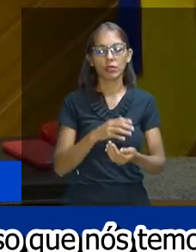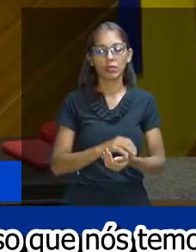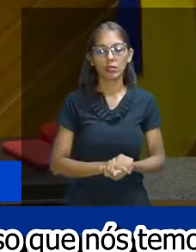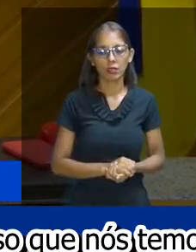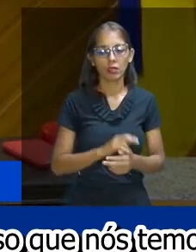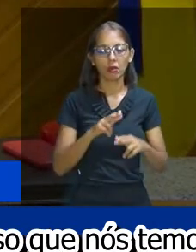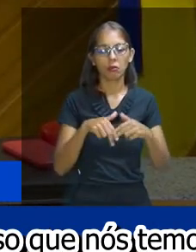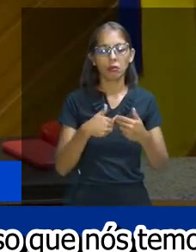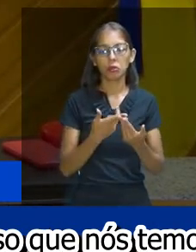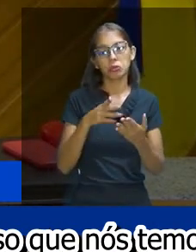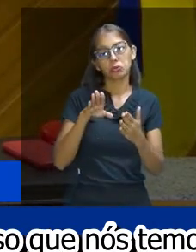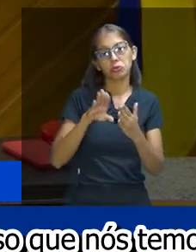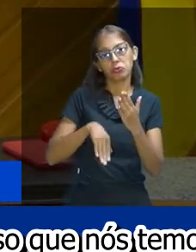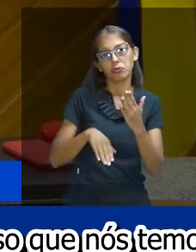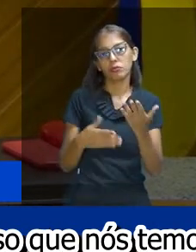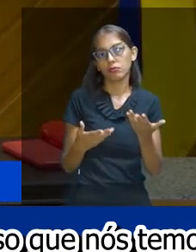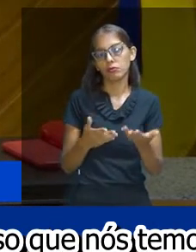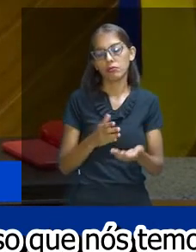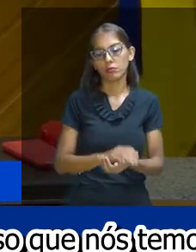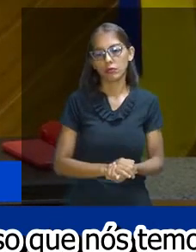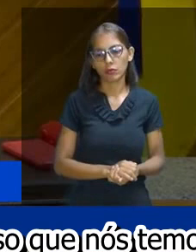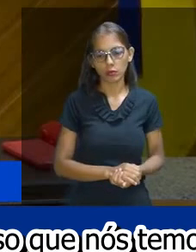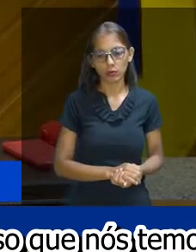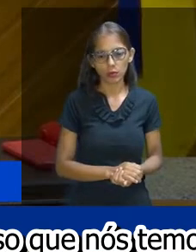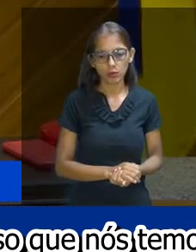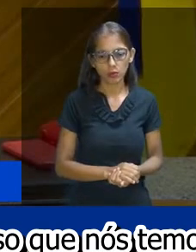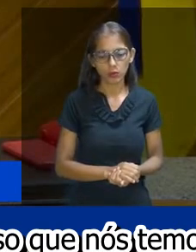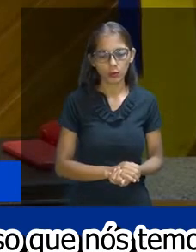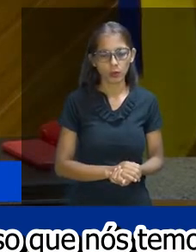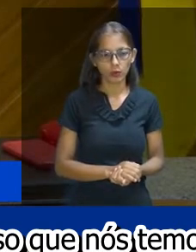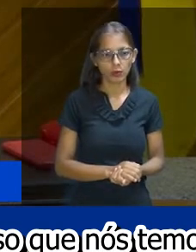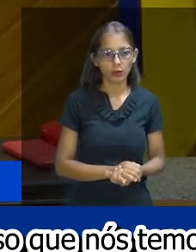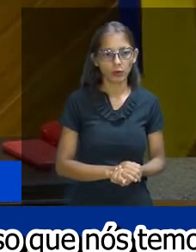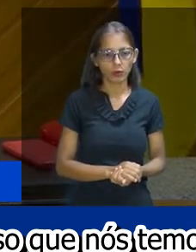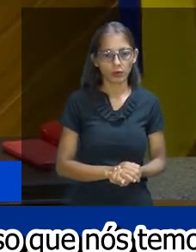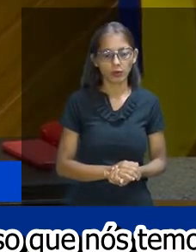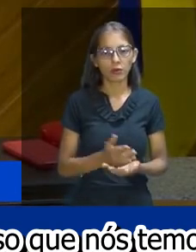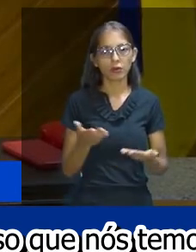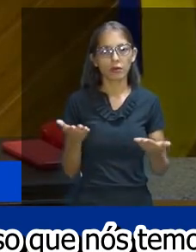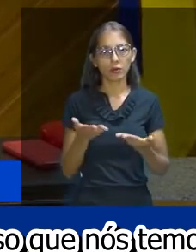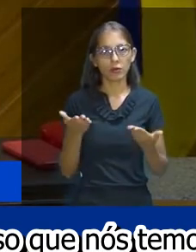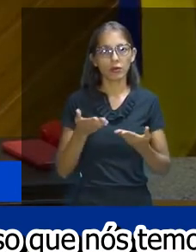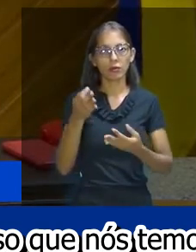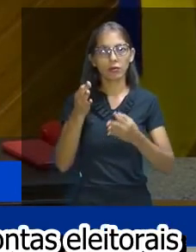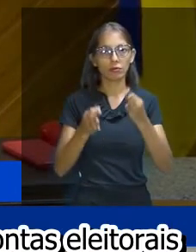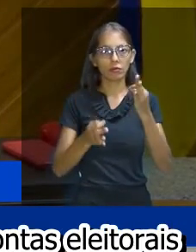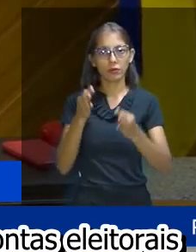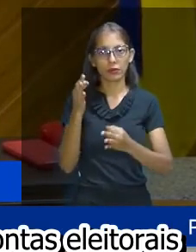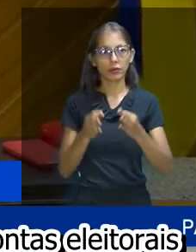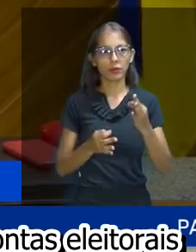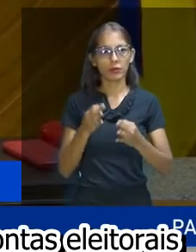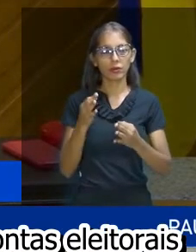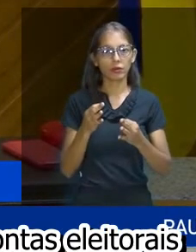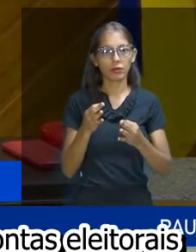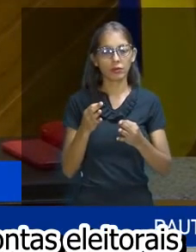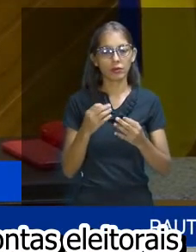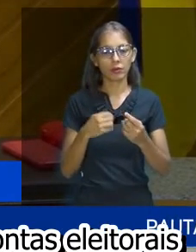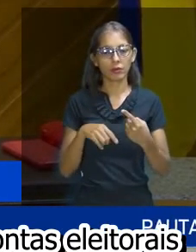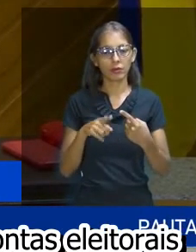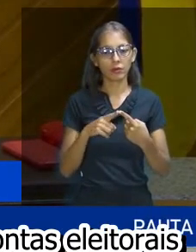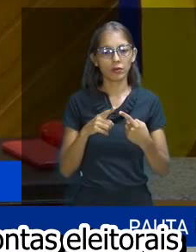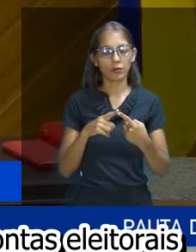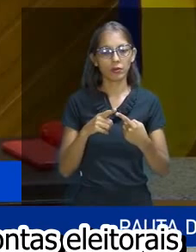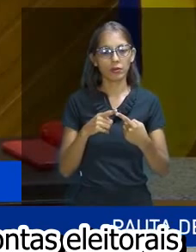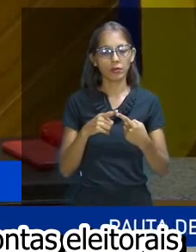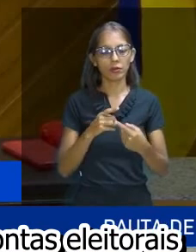já despachou nos autos. Então, em julgamento, o processo que nós temos para hoje é o